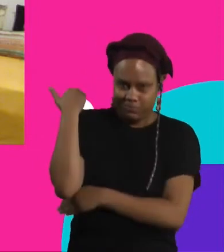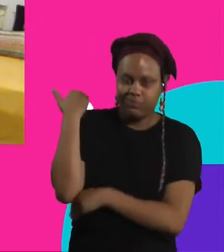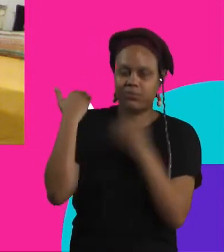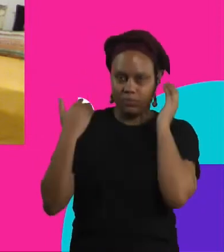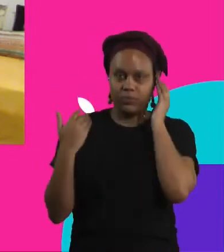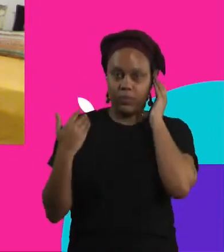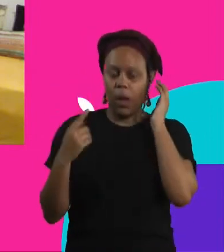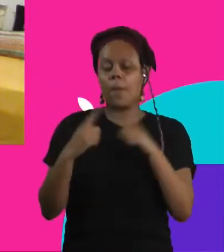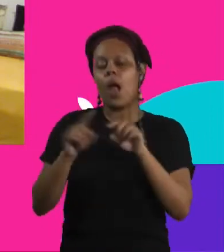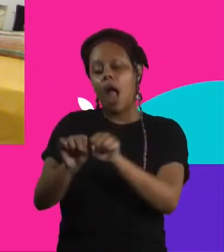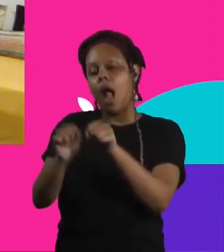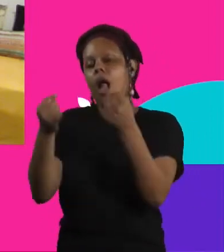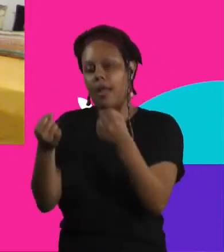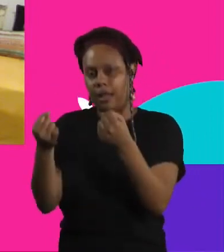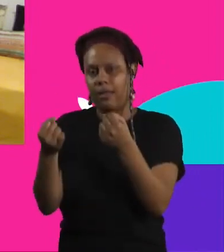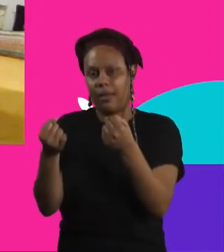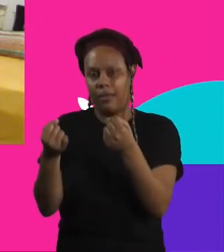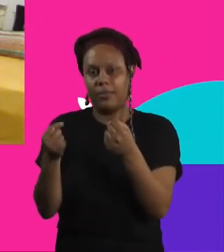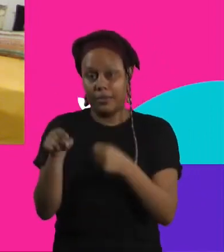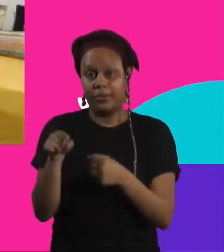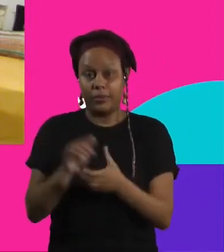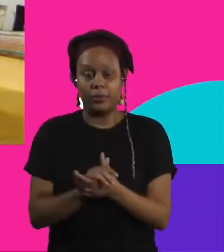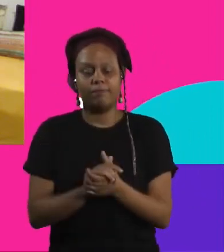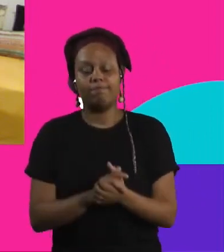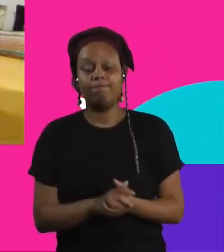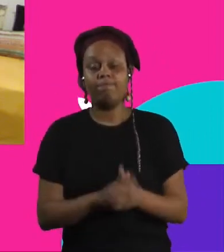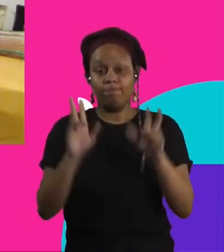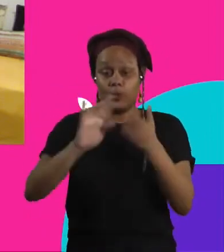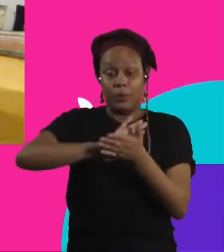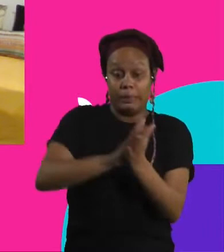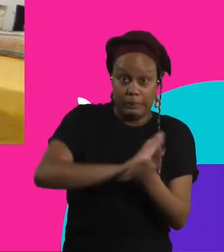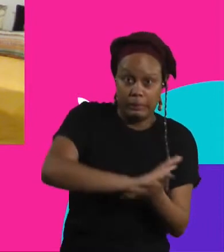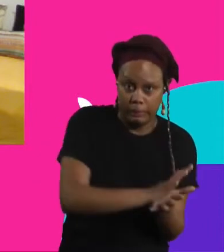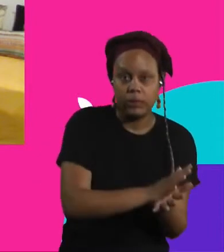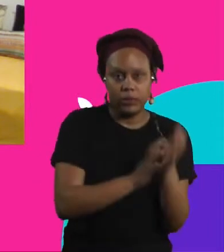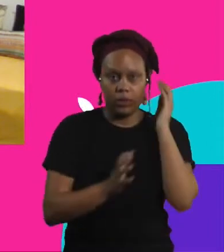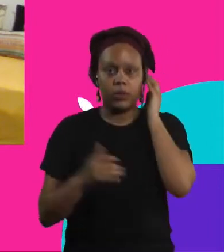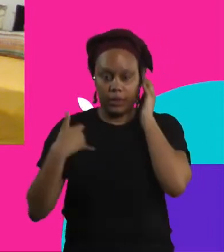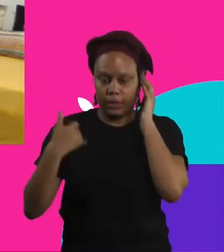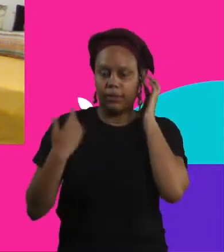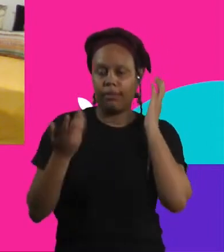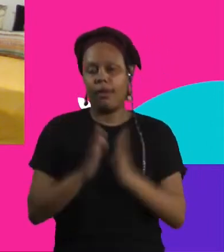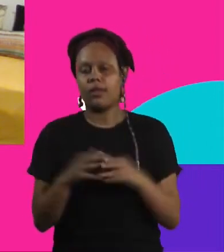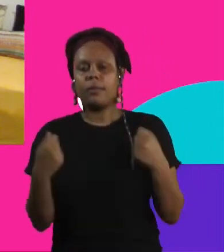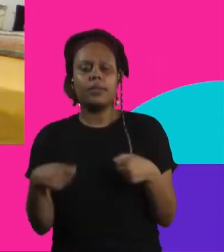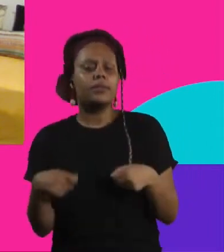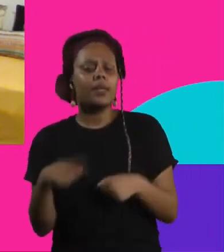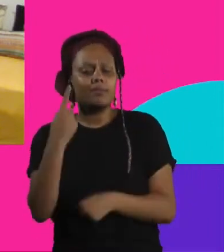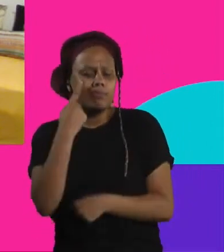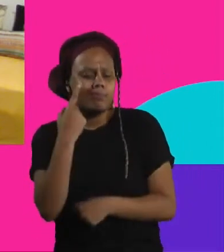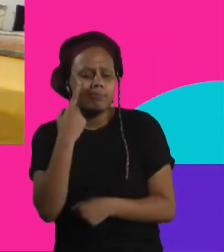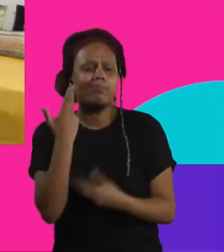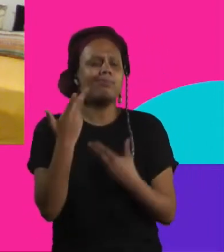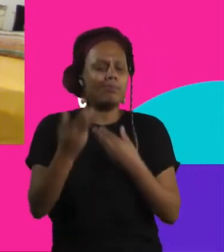quebra esses estereótipos do preconceito etário, então precisa de fato incluir. A gente tem que sensibilizar, mas só